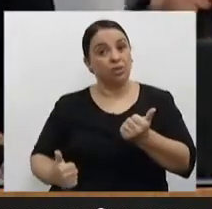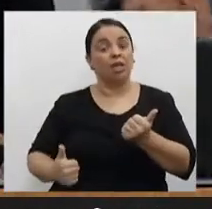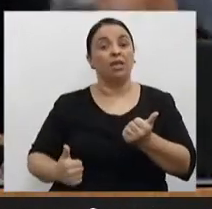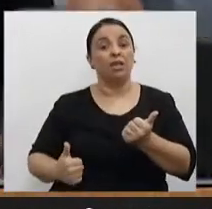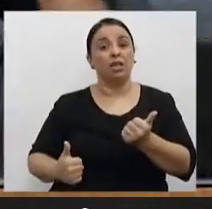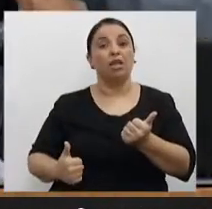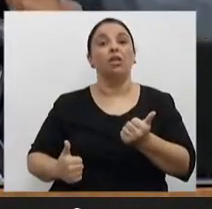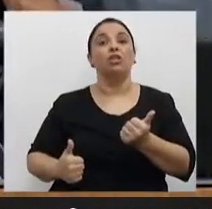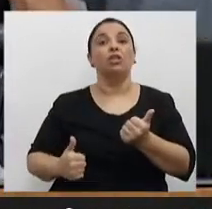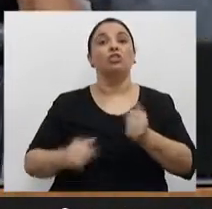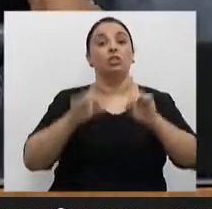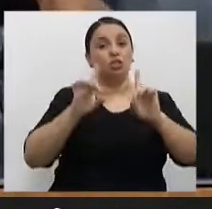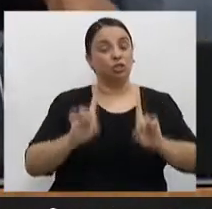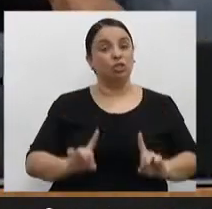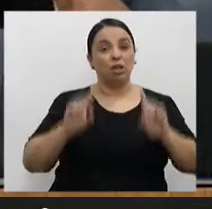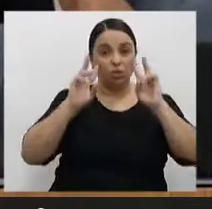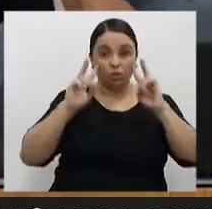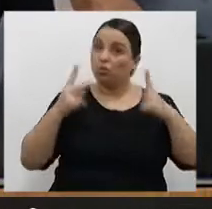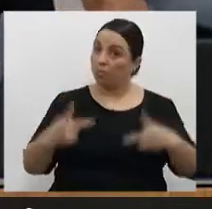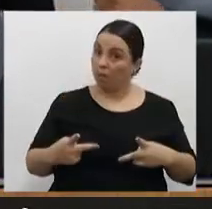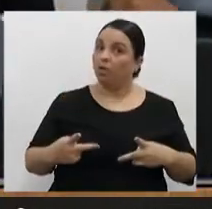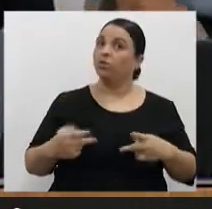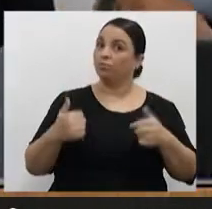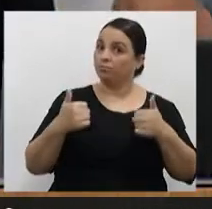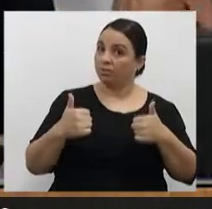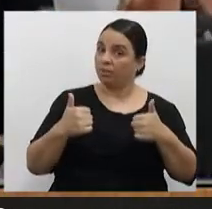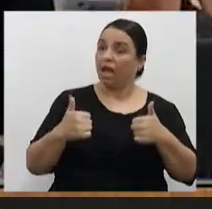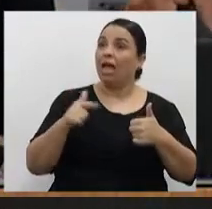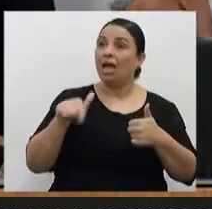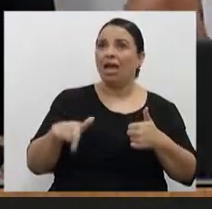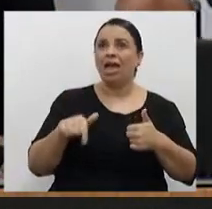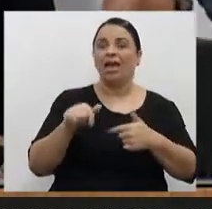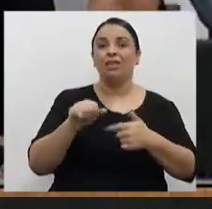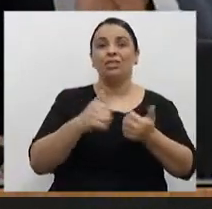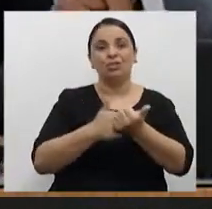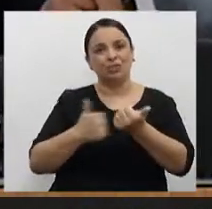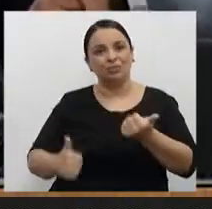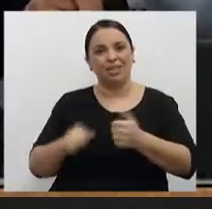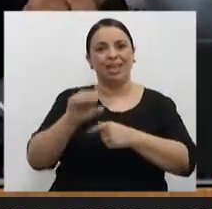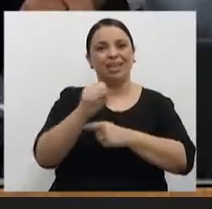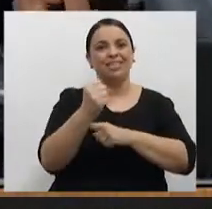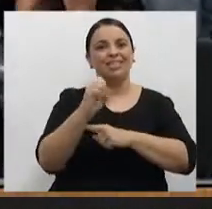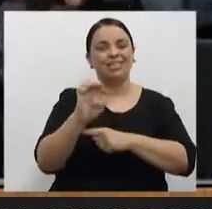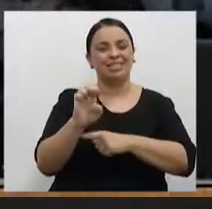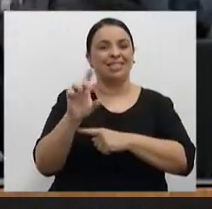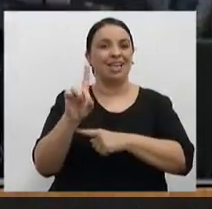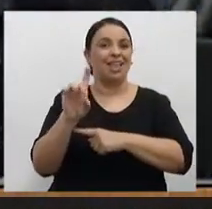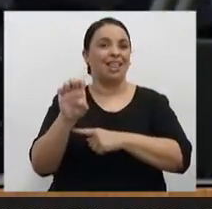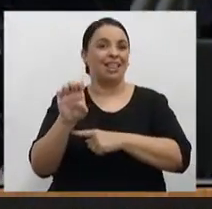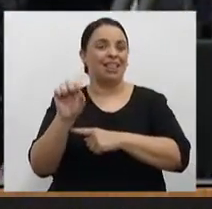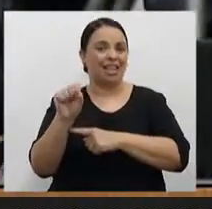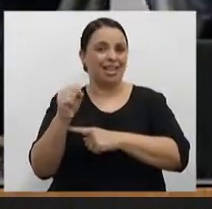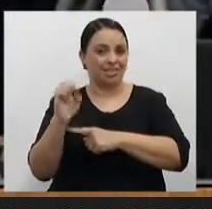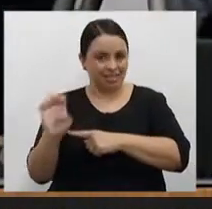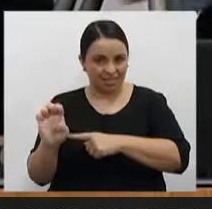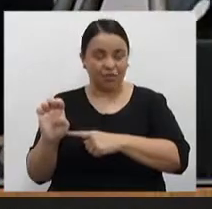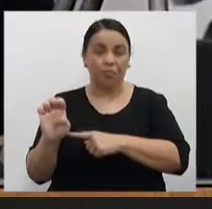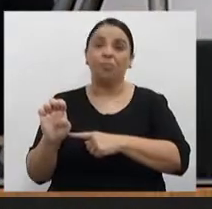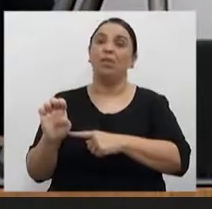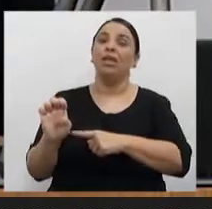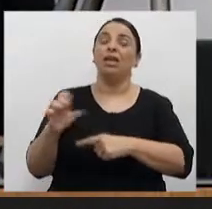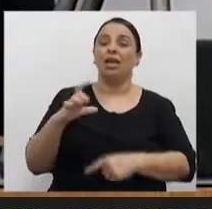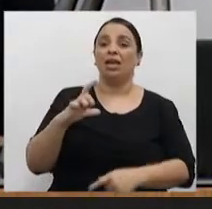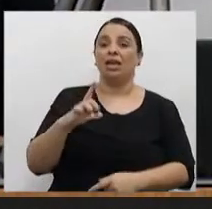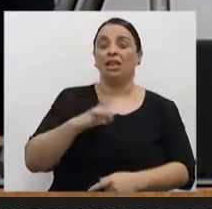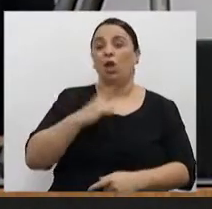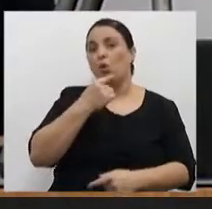ok? Que é a secretaria, a subsecretaria da SEDESE. E o nosso subsecretário, que assumiu aí há pouco tempo,